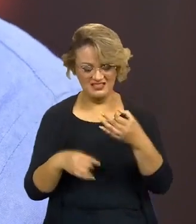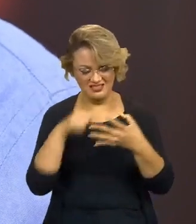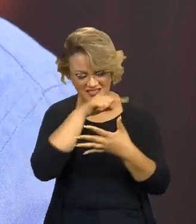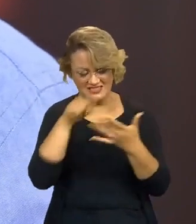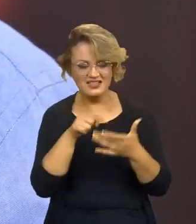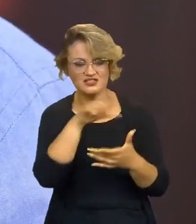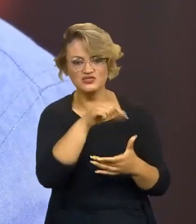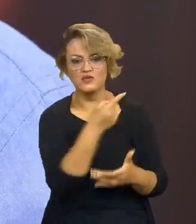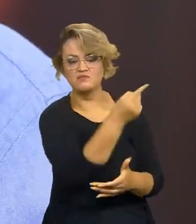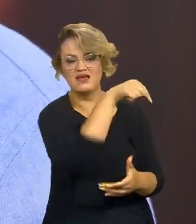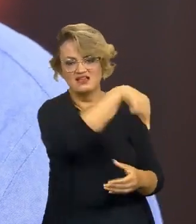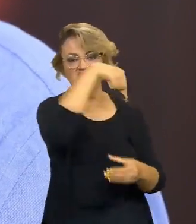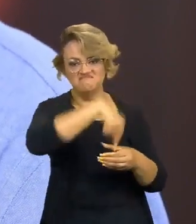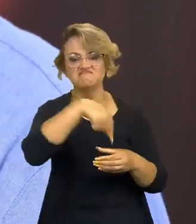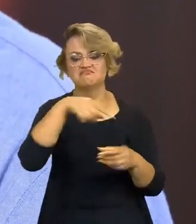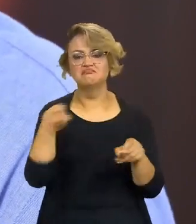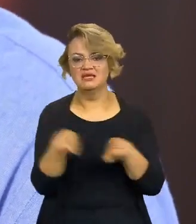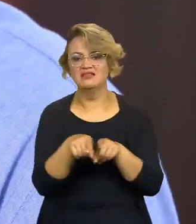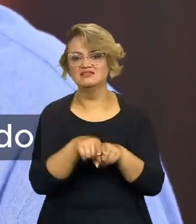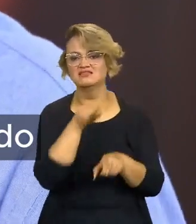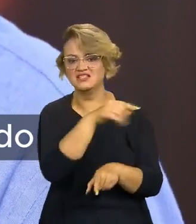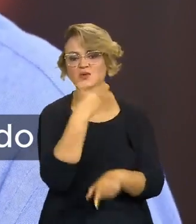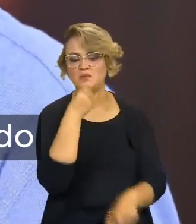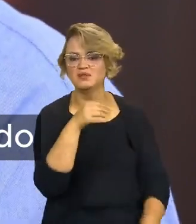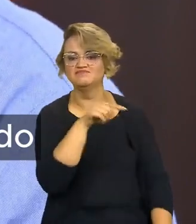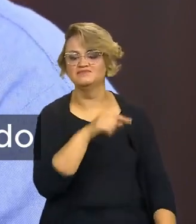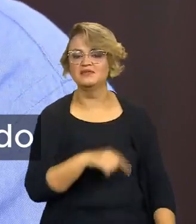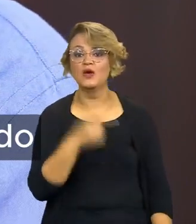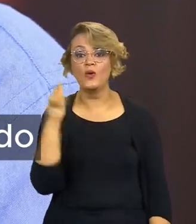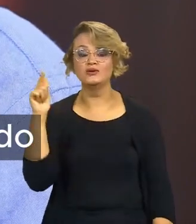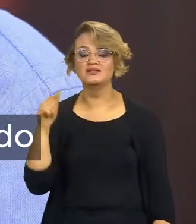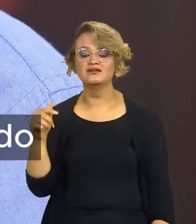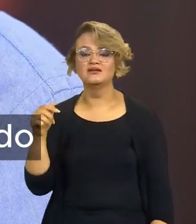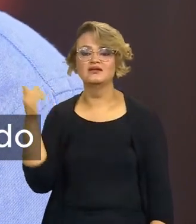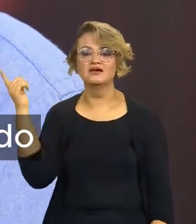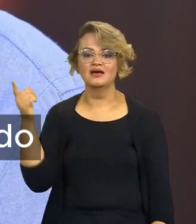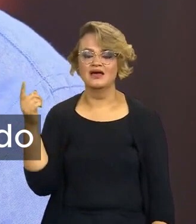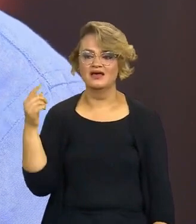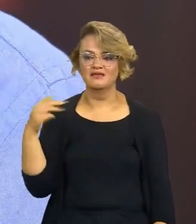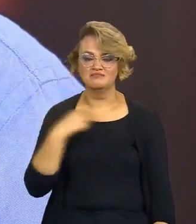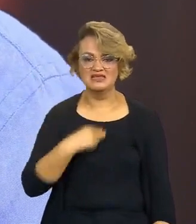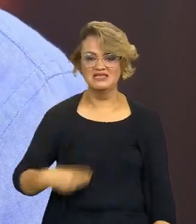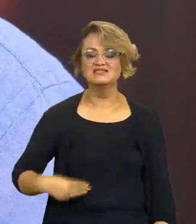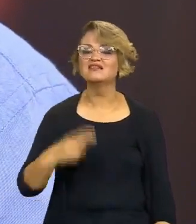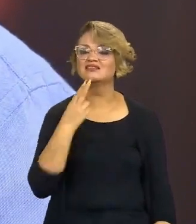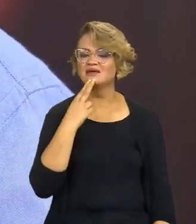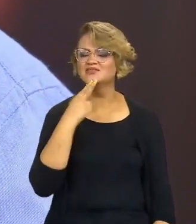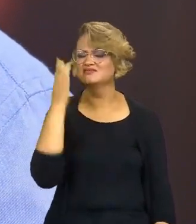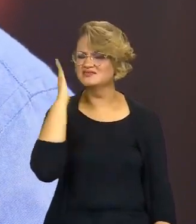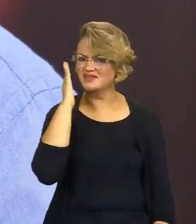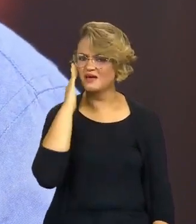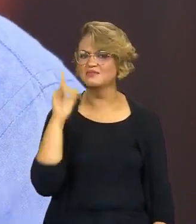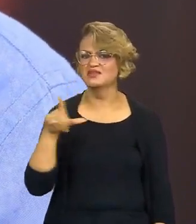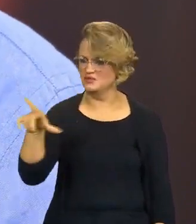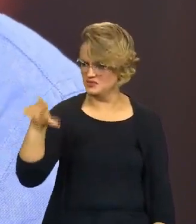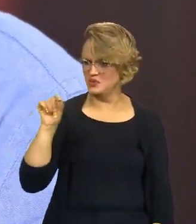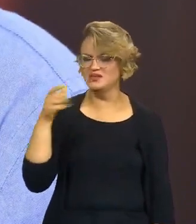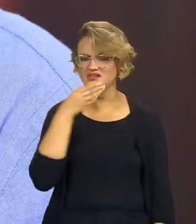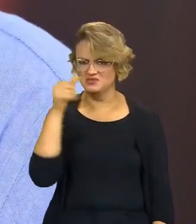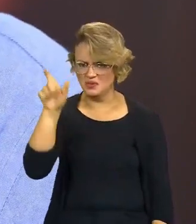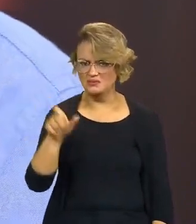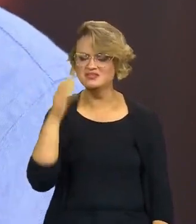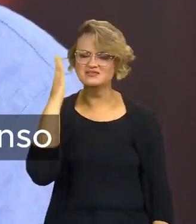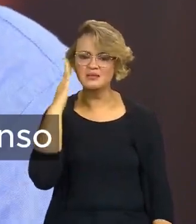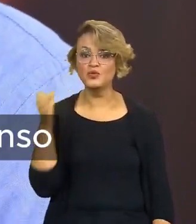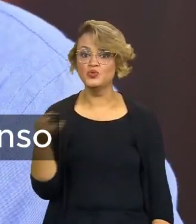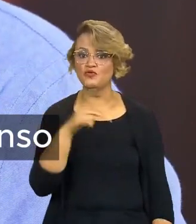seguinte sabe que o Márcio Postman é o meu escolhido há muito tempo atrás e com